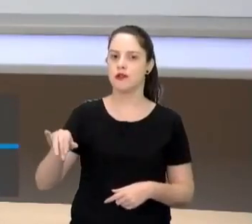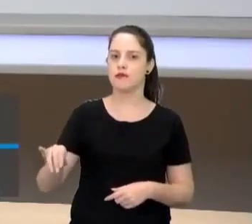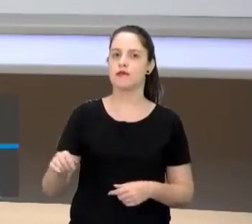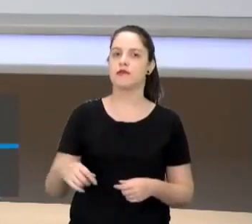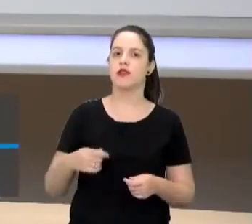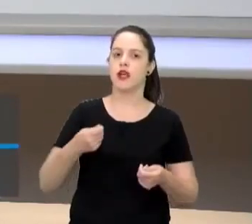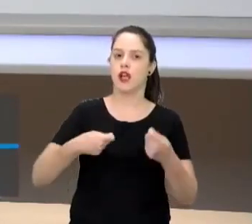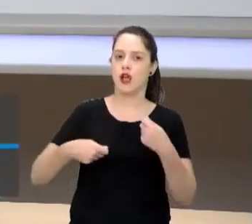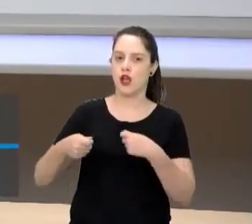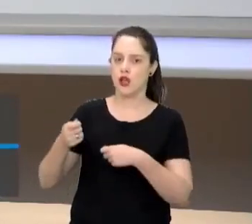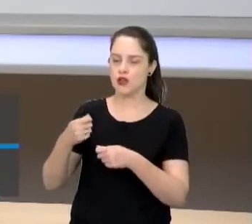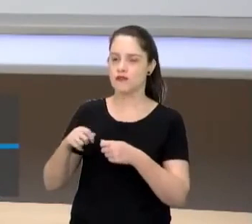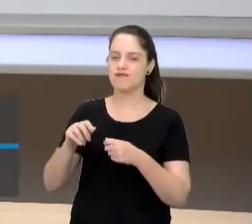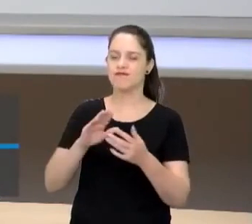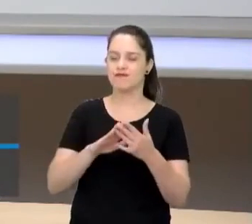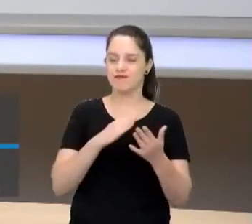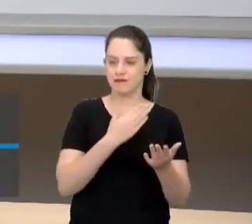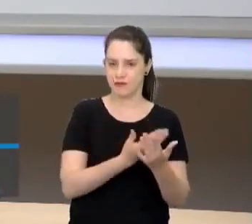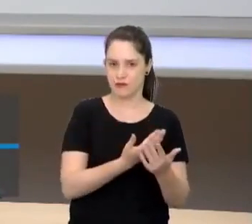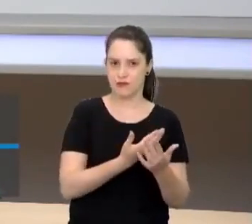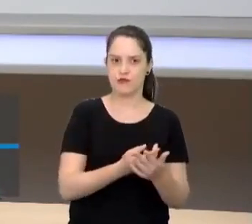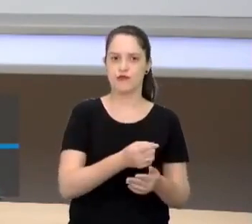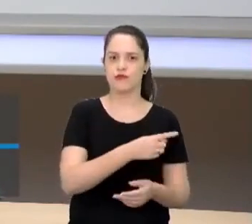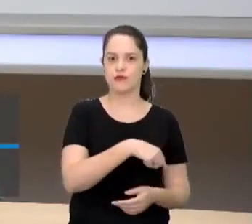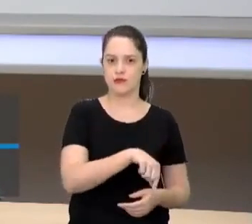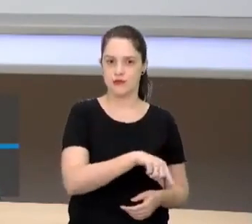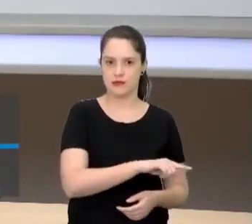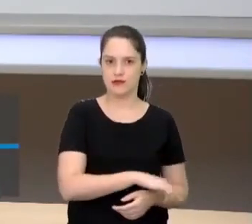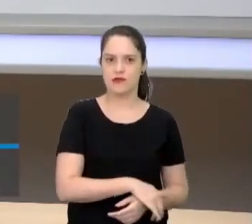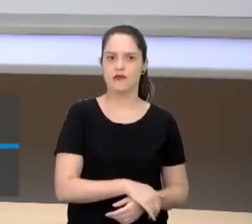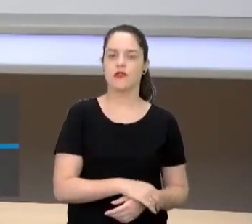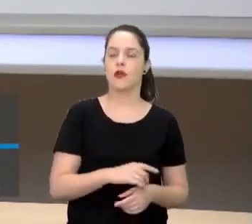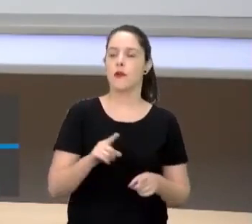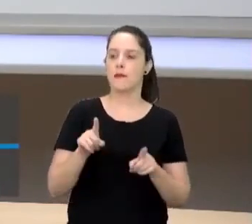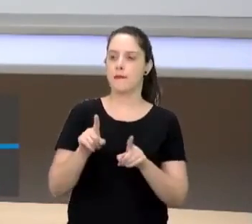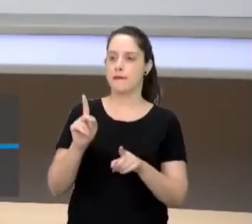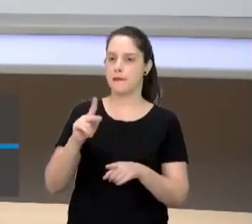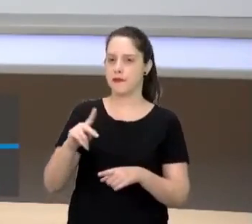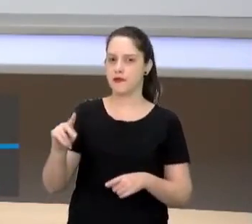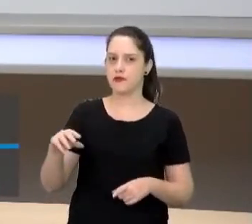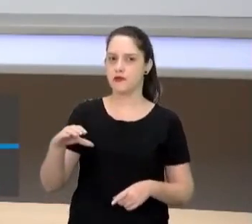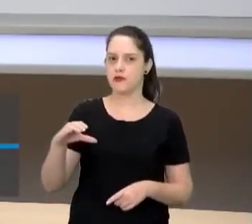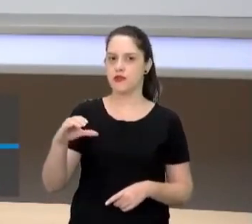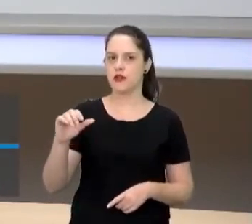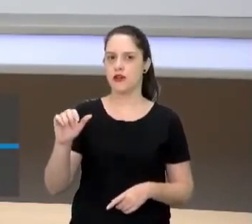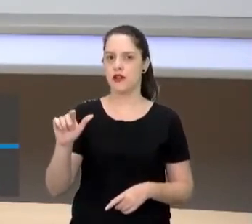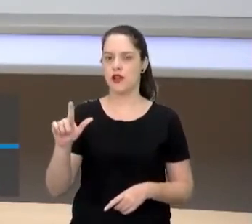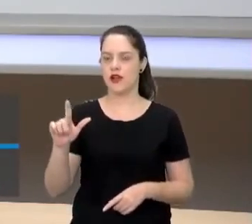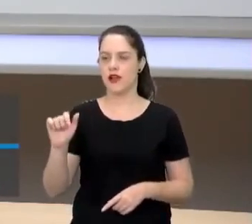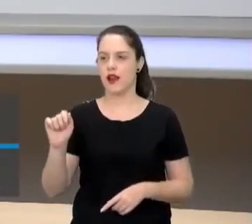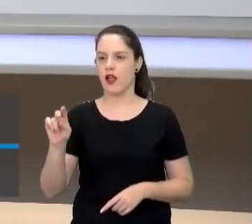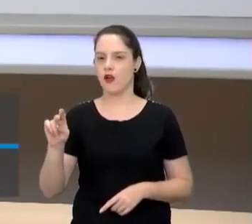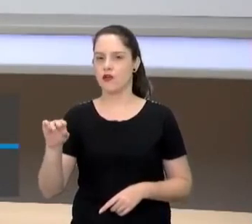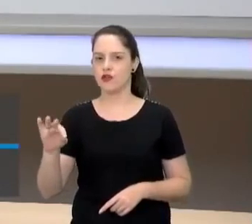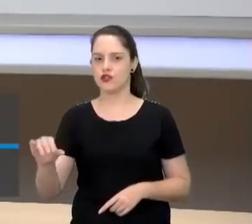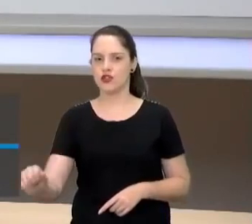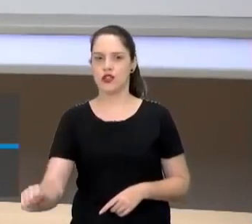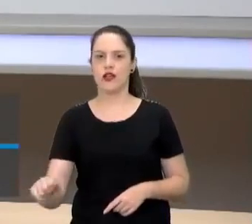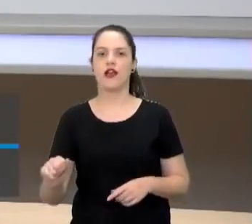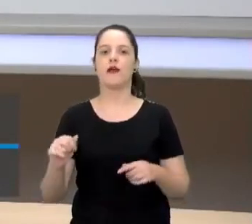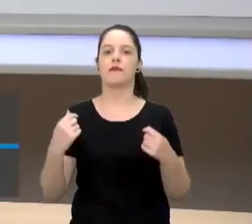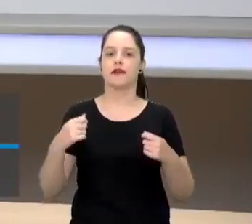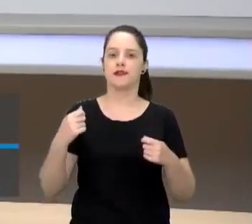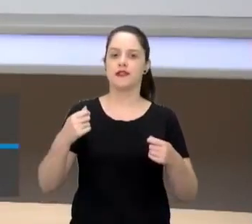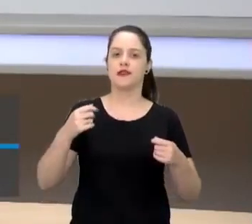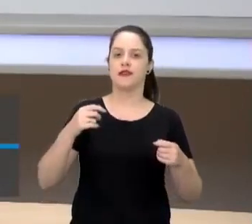autonomia, acreditando no estudante. Professora Cláudia, auxiliando no seu desenvolvimento social, autonomia,